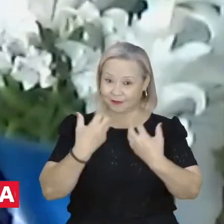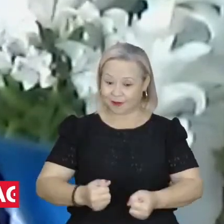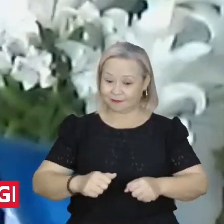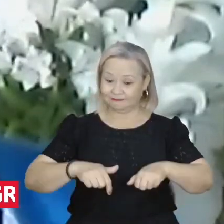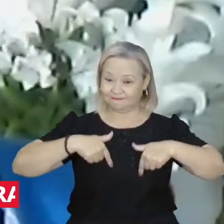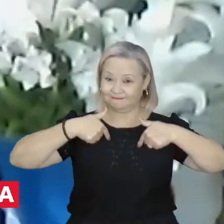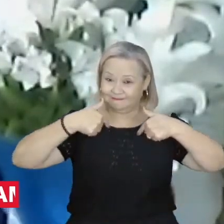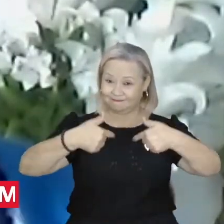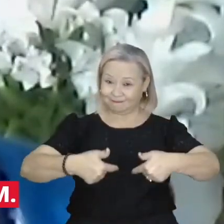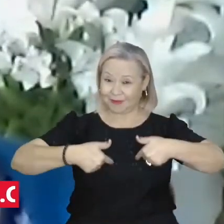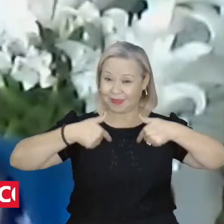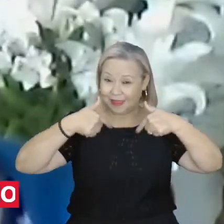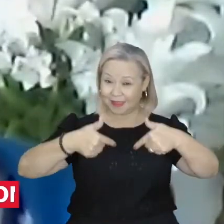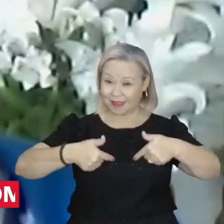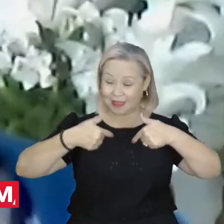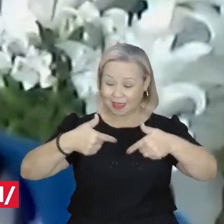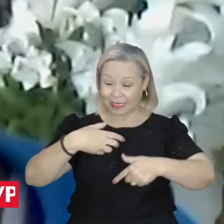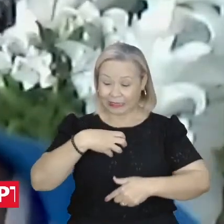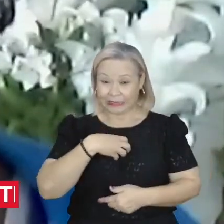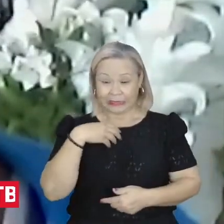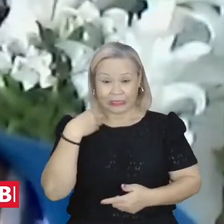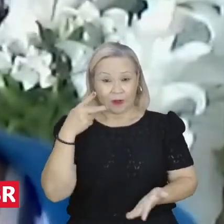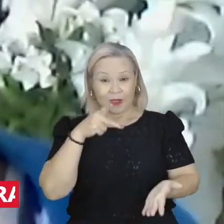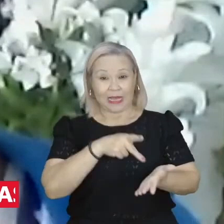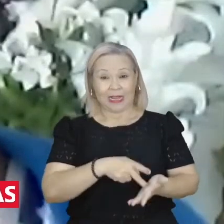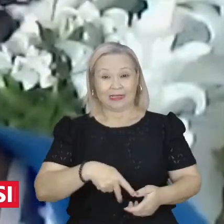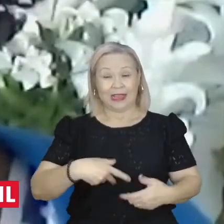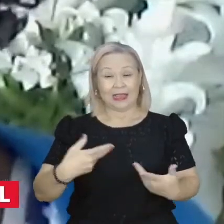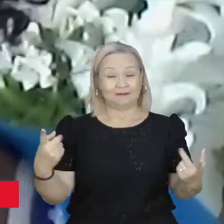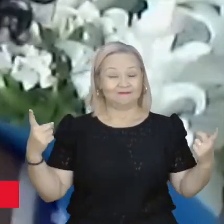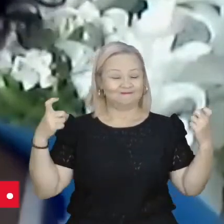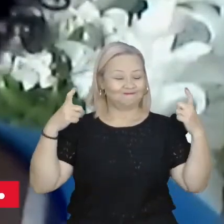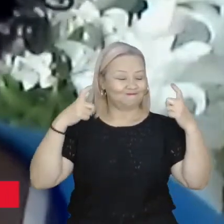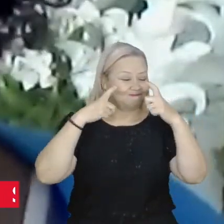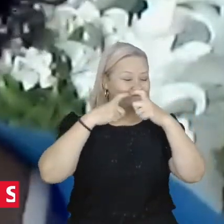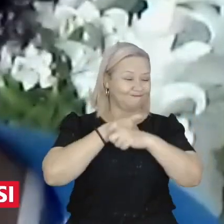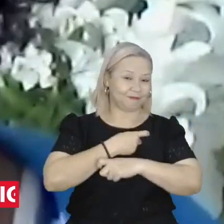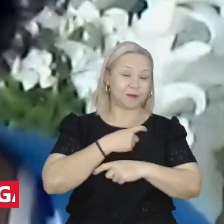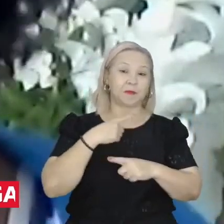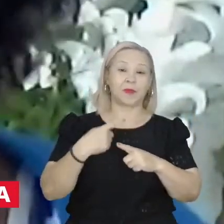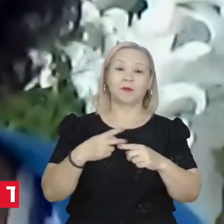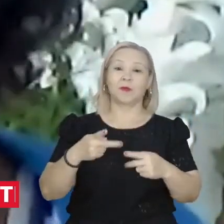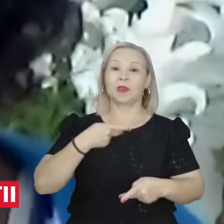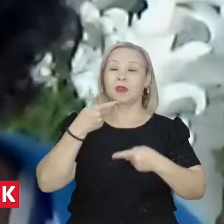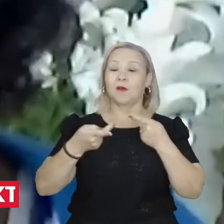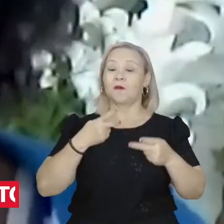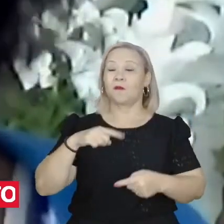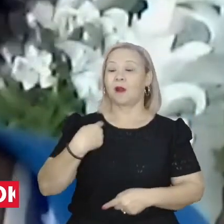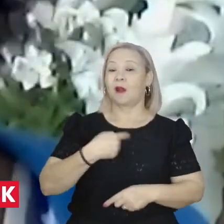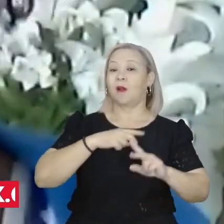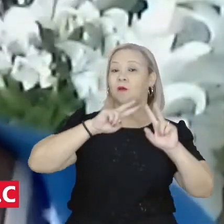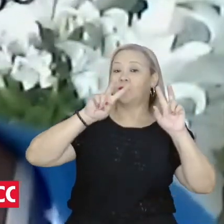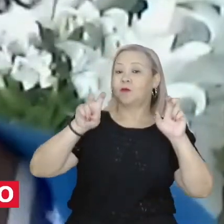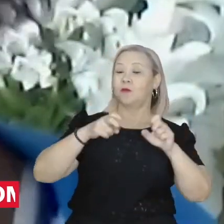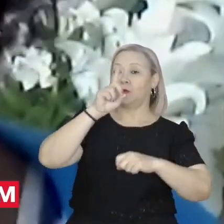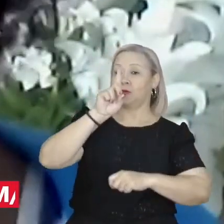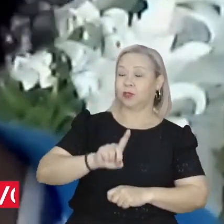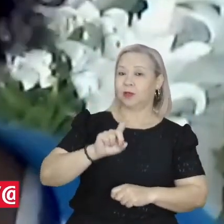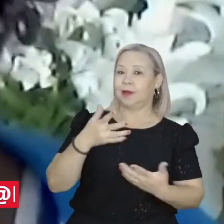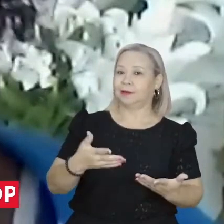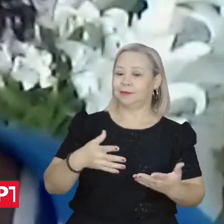PT. Eu digo isso sempre para minhas companheiras. Bené não é protagonista solo,